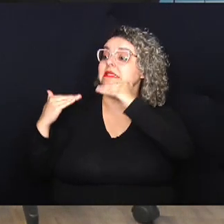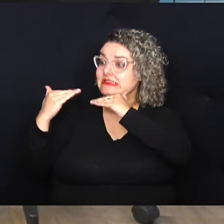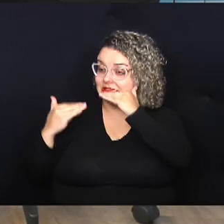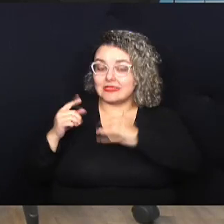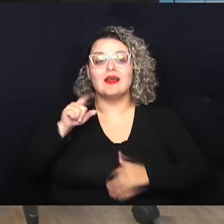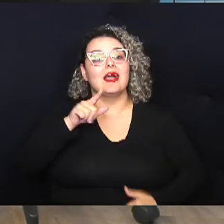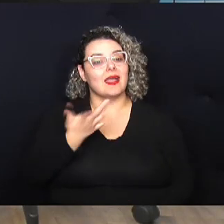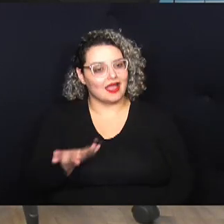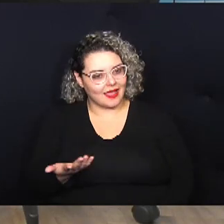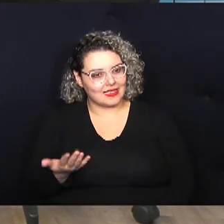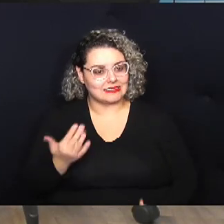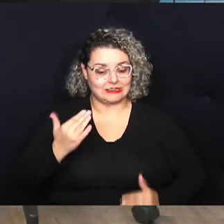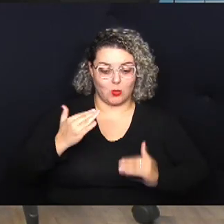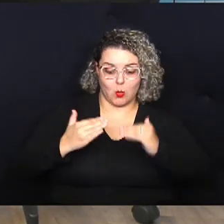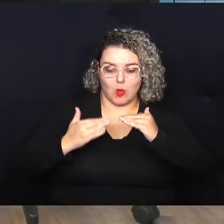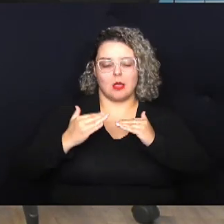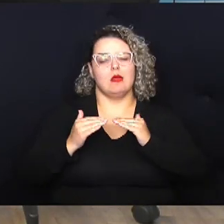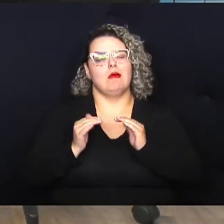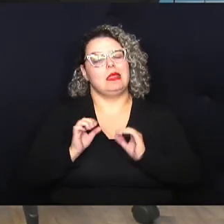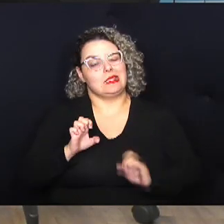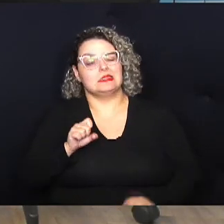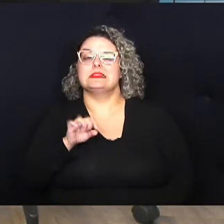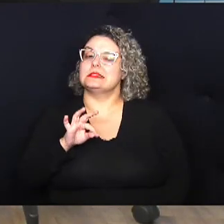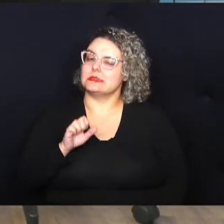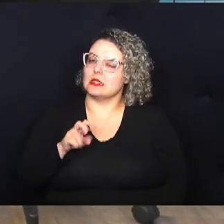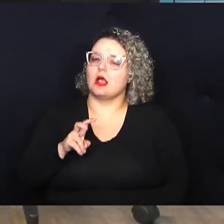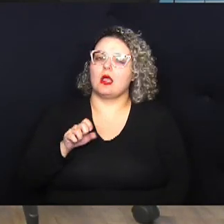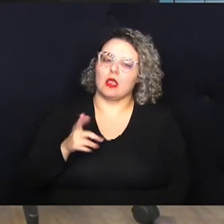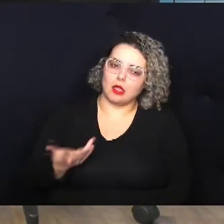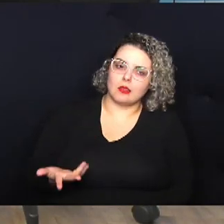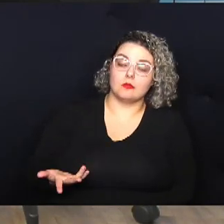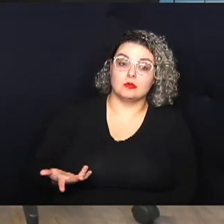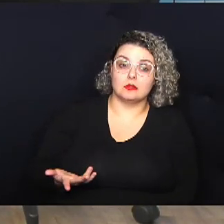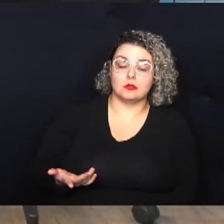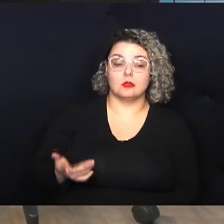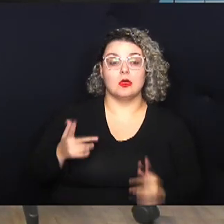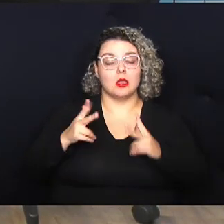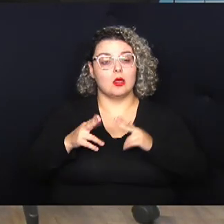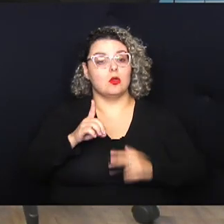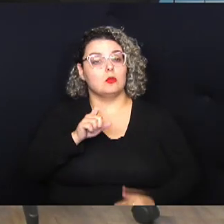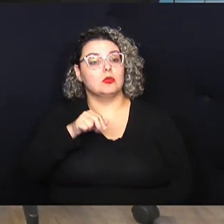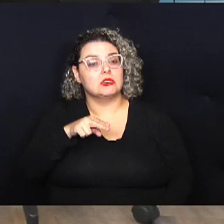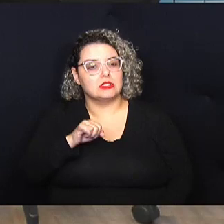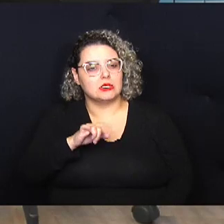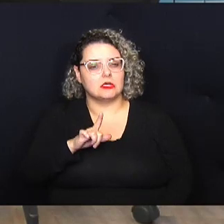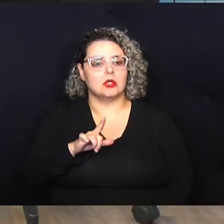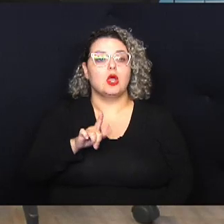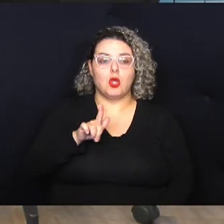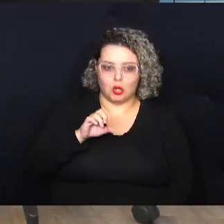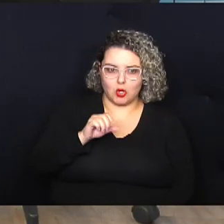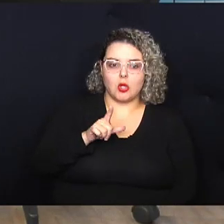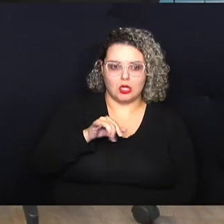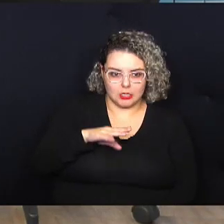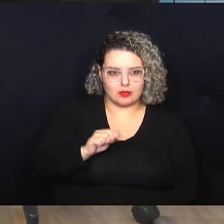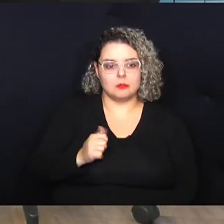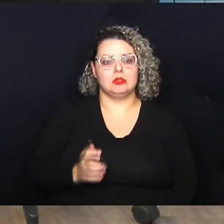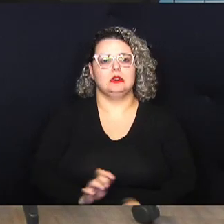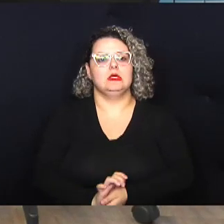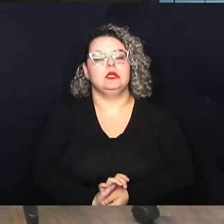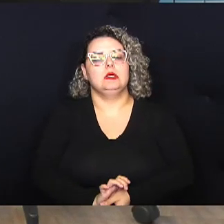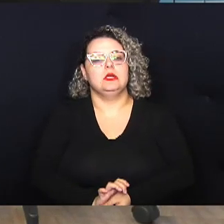Se não equilibrada, um pouco estável, né? Aí, de acordo com o Daniel Goleman, é esse, né? Daniel